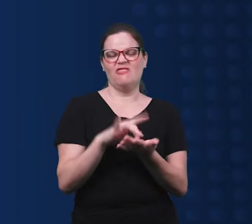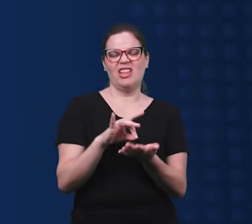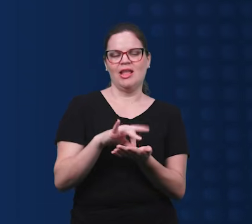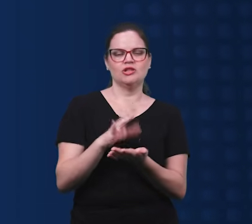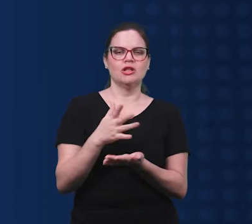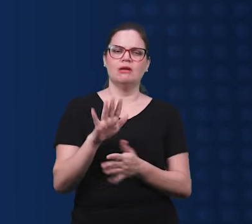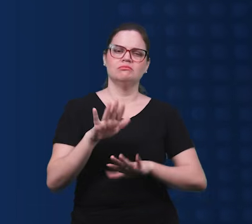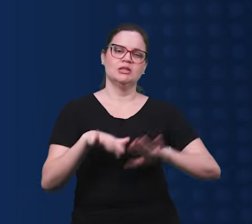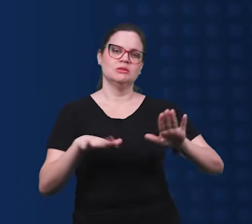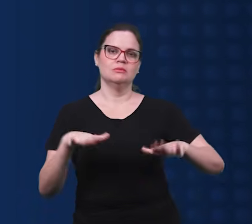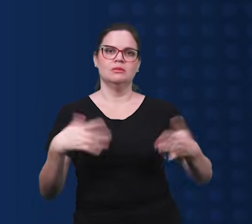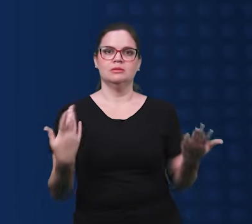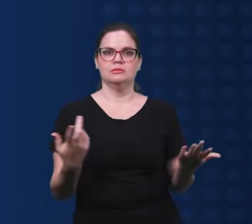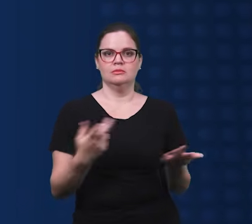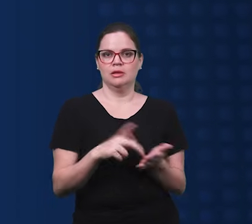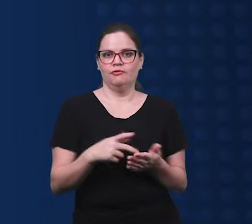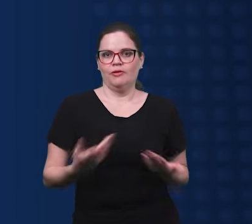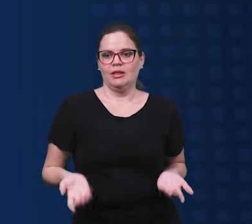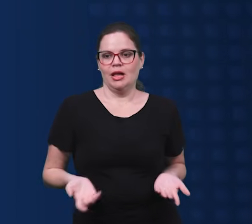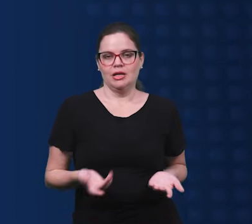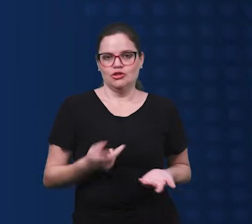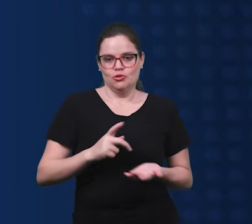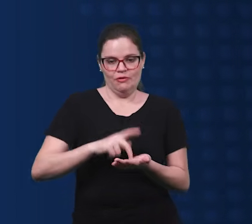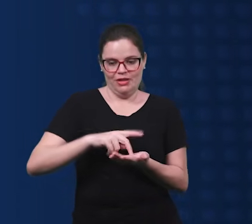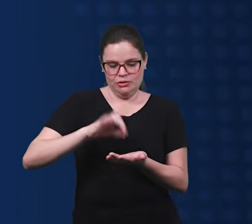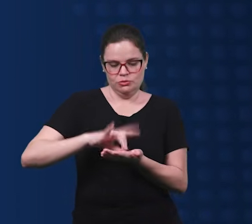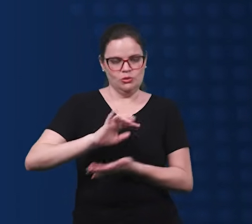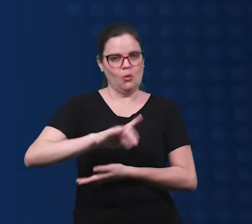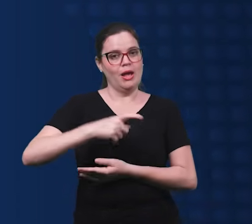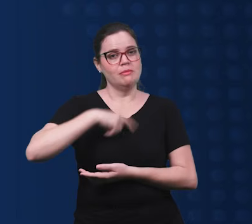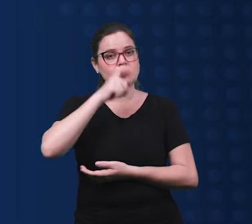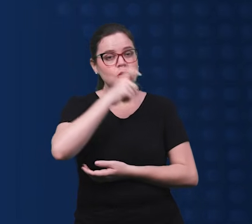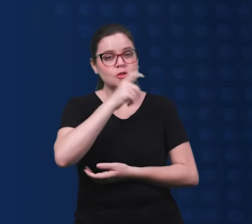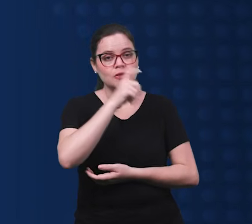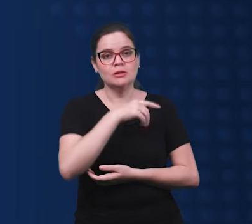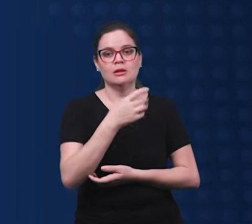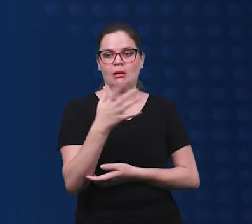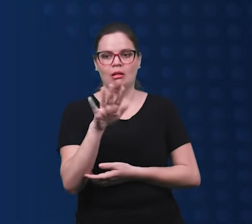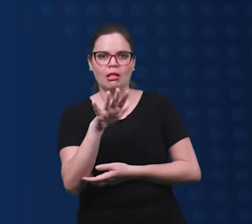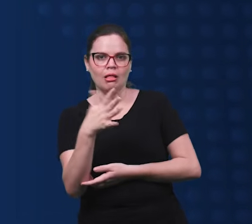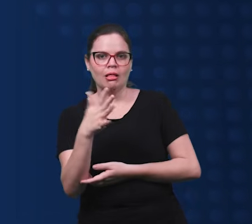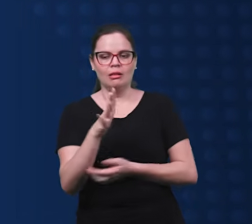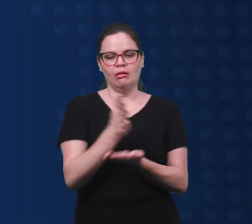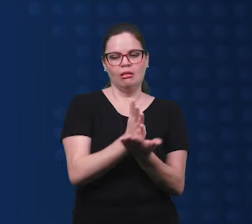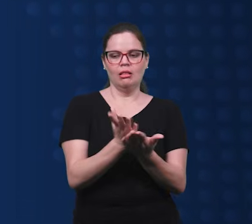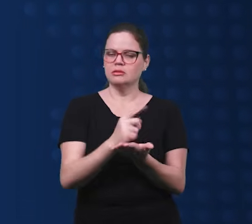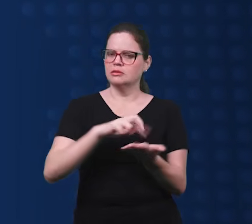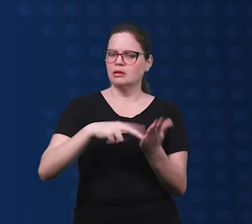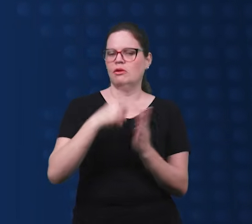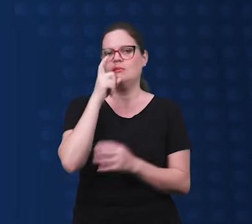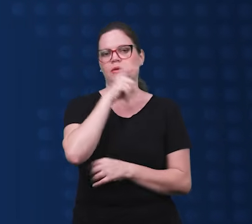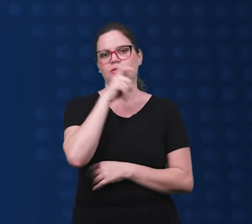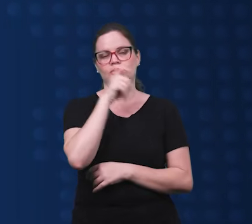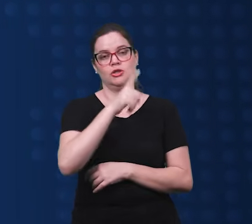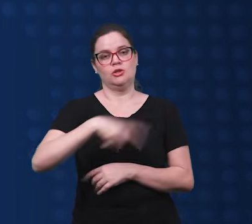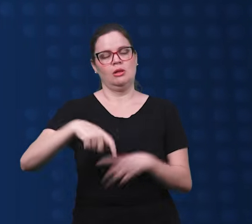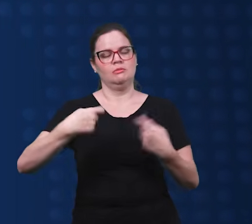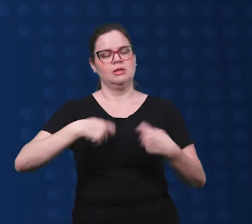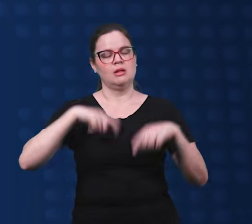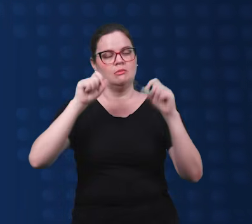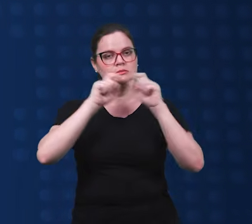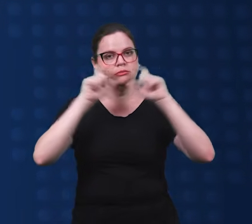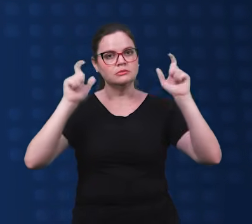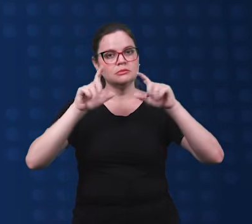verdade, meia-verdade é igual a mentira, né? Não é a verdade. A palavra ensina que é essencial estar atento a